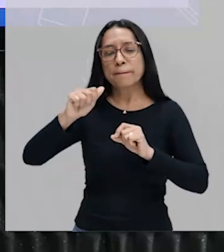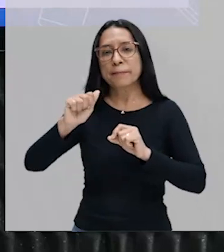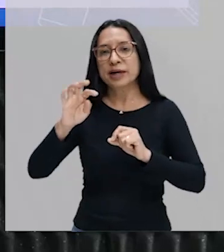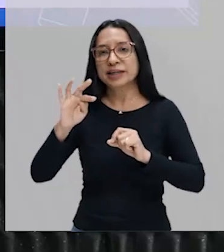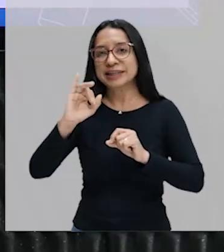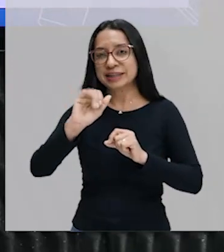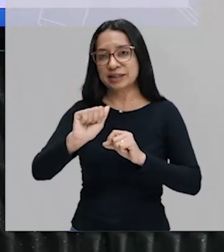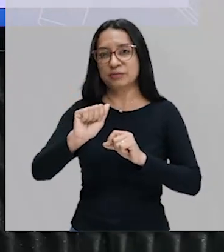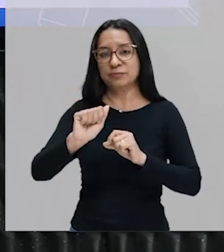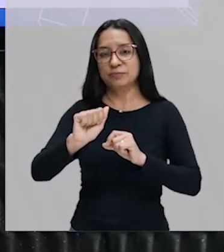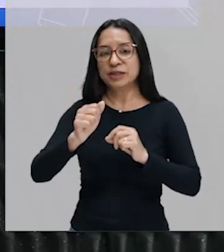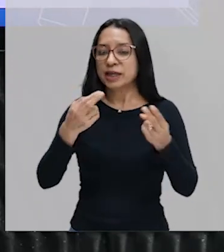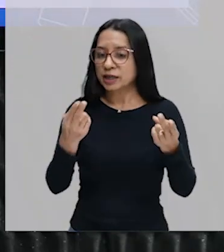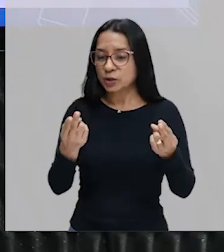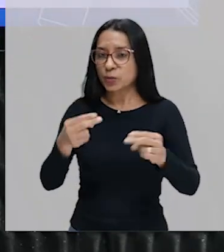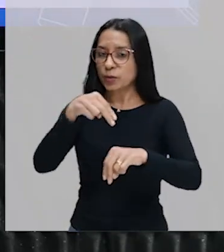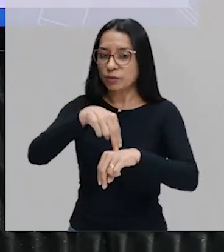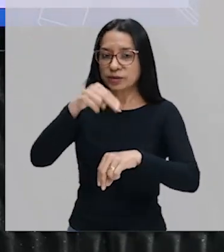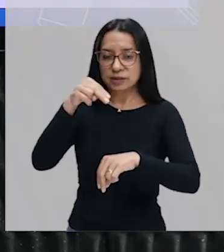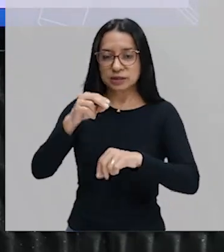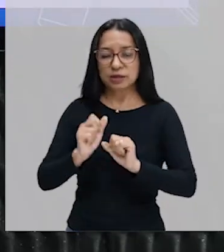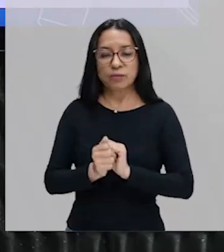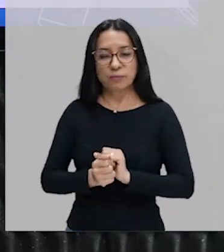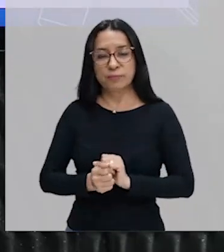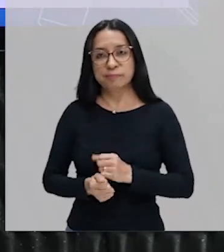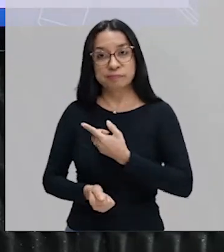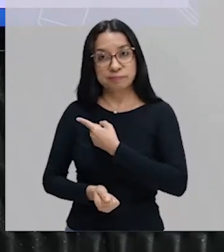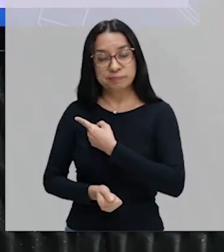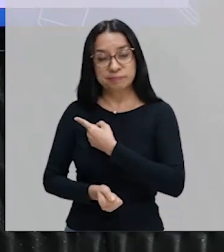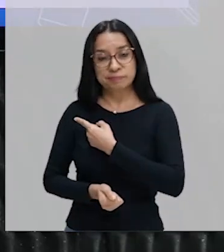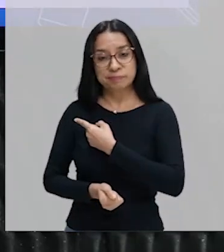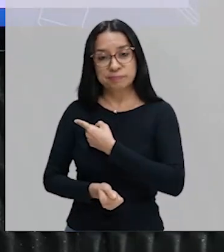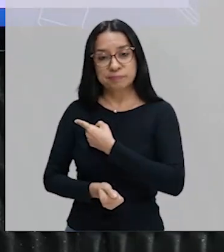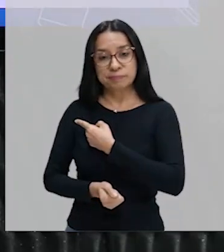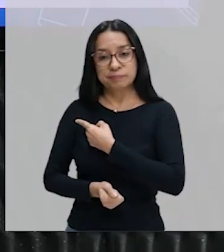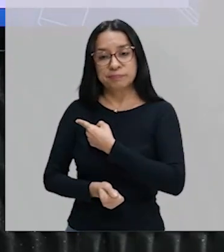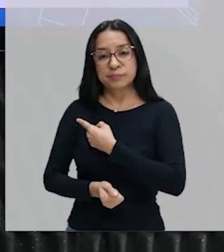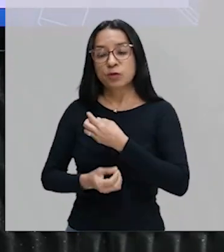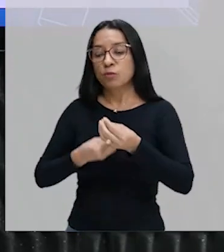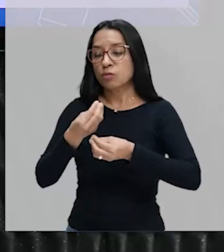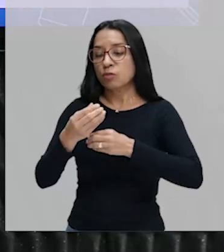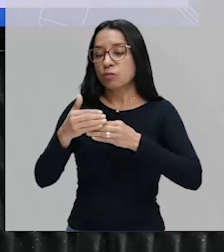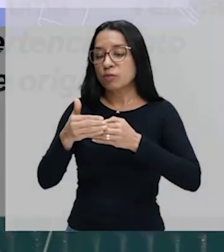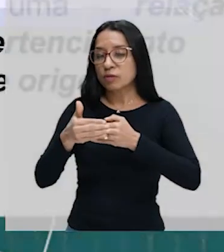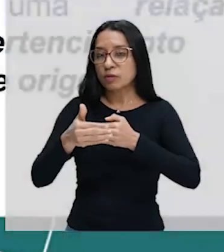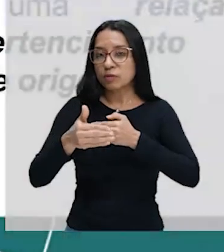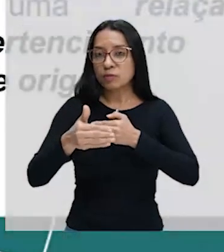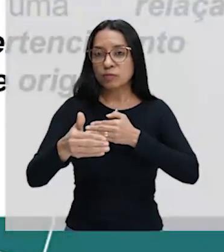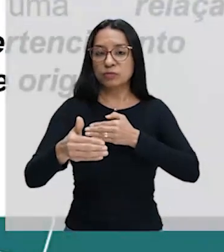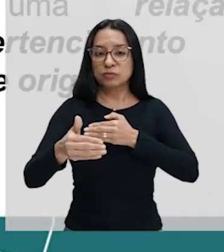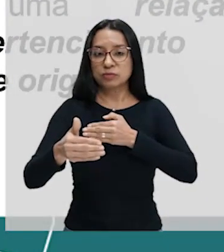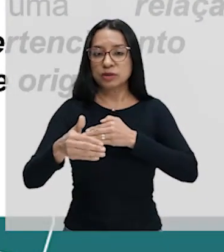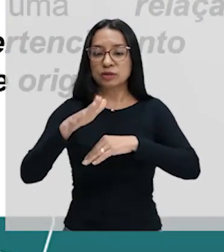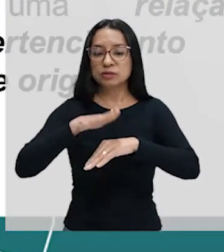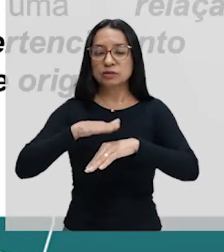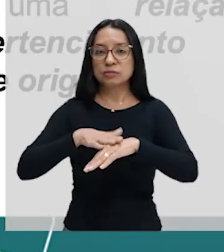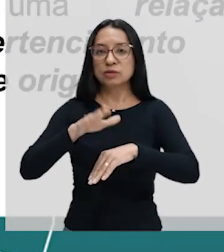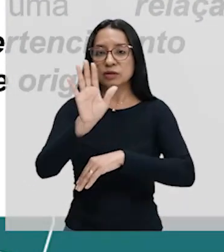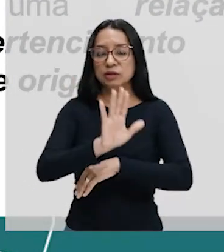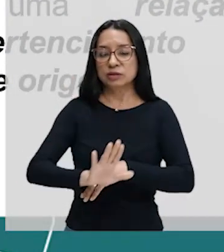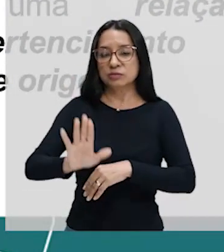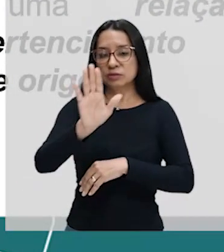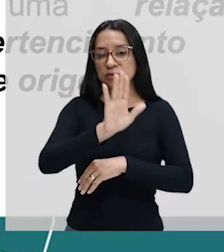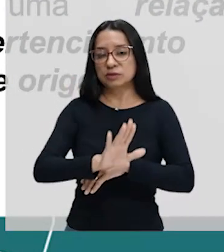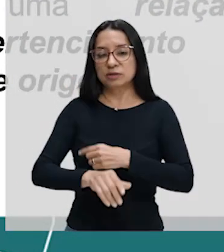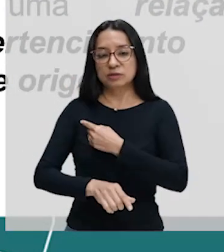nação? Podemos entender, galera, o conceito de pátria, tá, como uma continuidade da chamada nacionalidade. O conceito